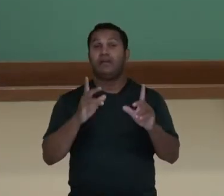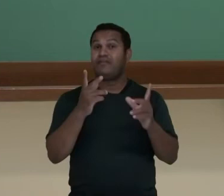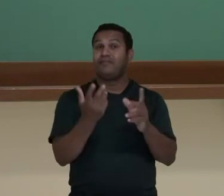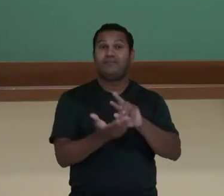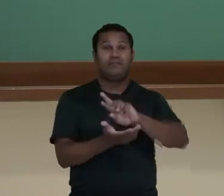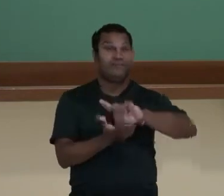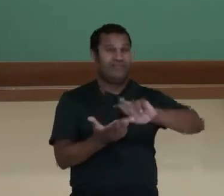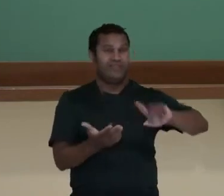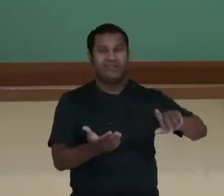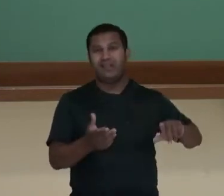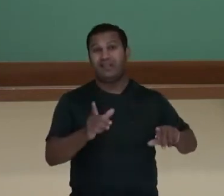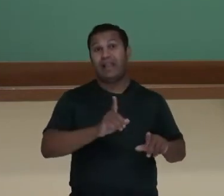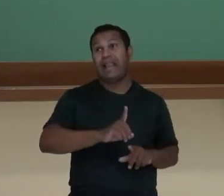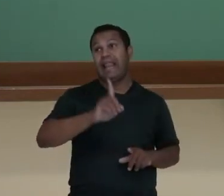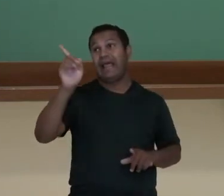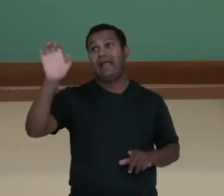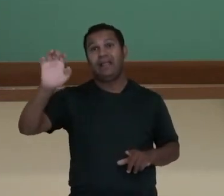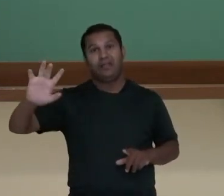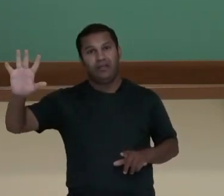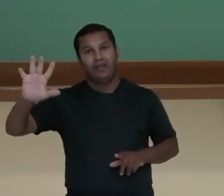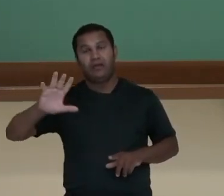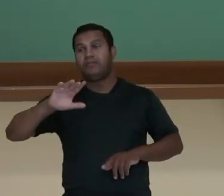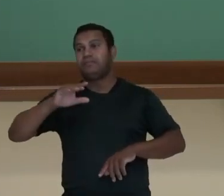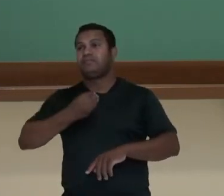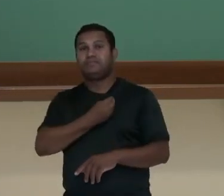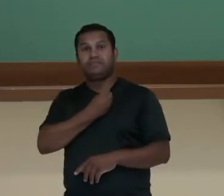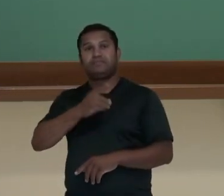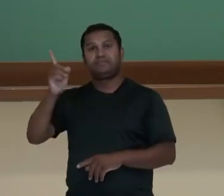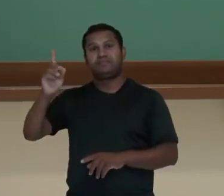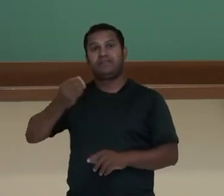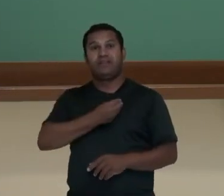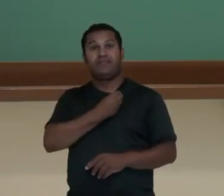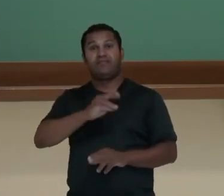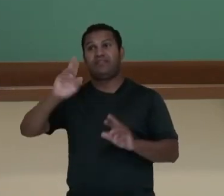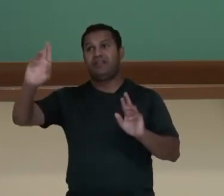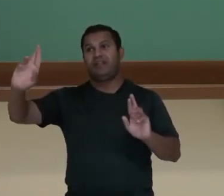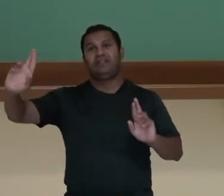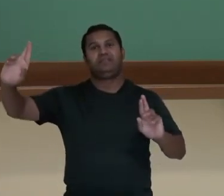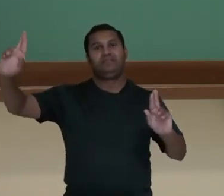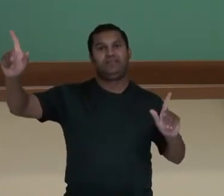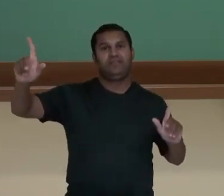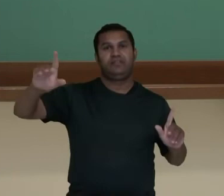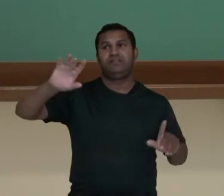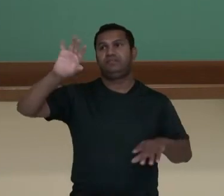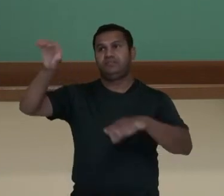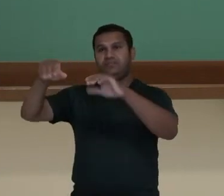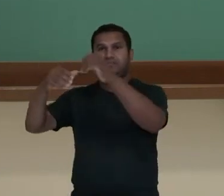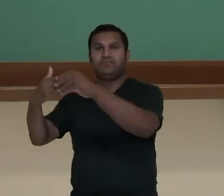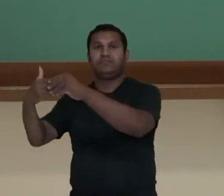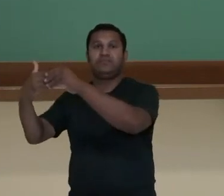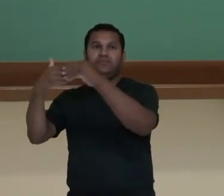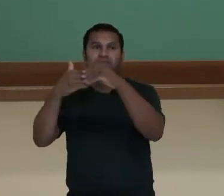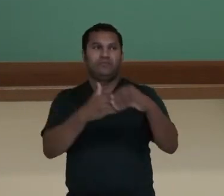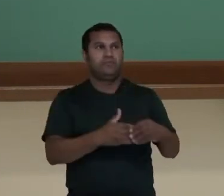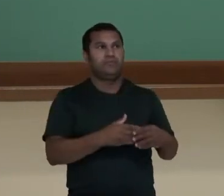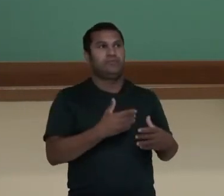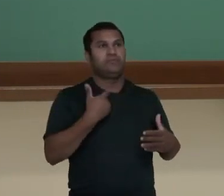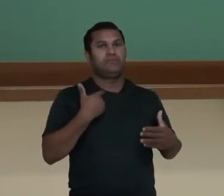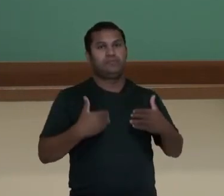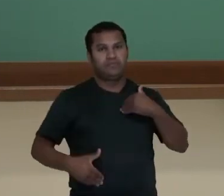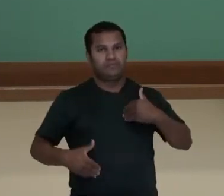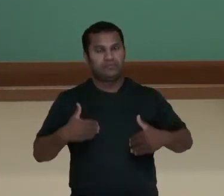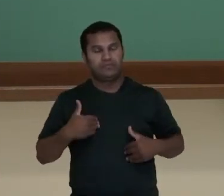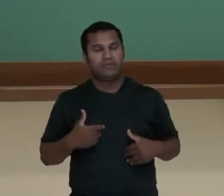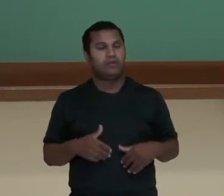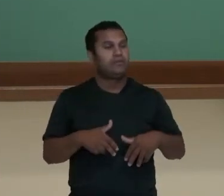populações inteiras, né? Essa questão da biologia. Podemos conversar com a área das ciências